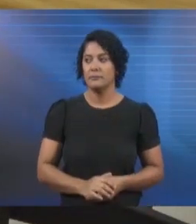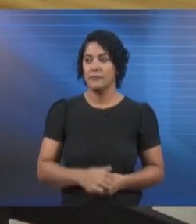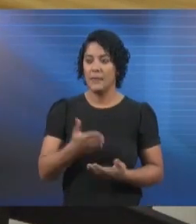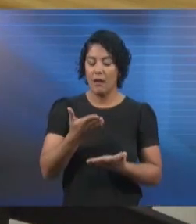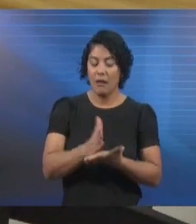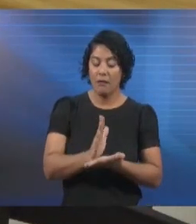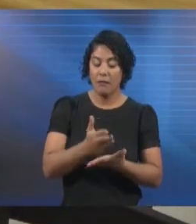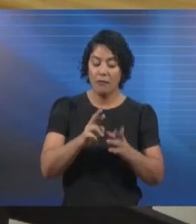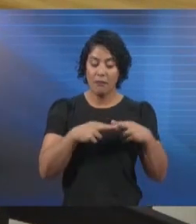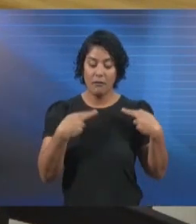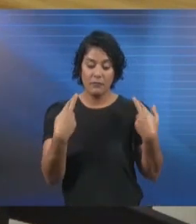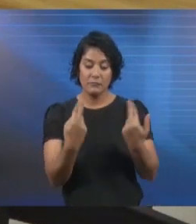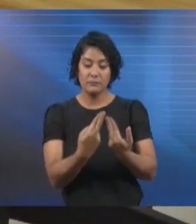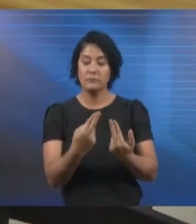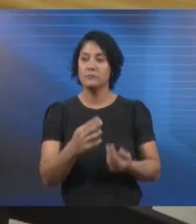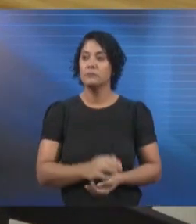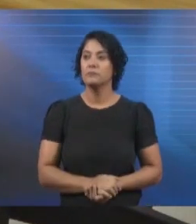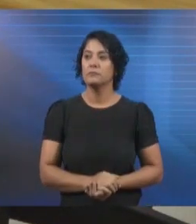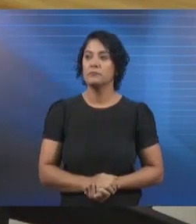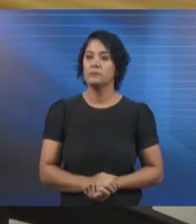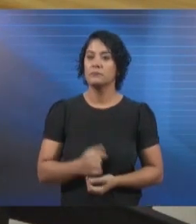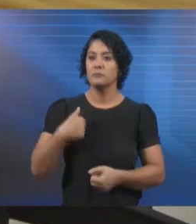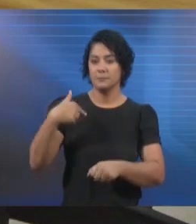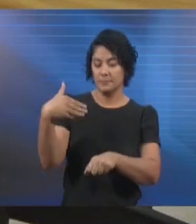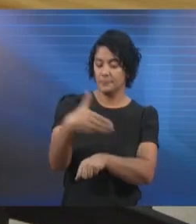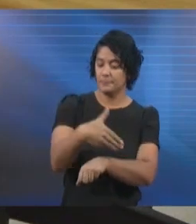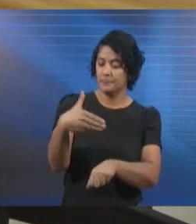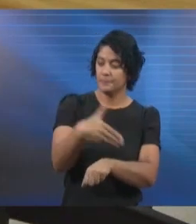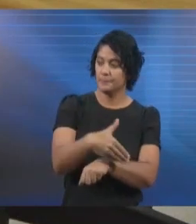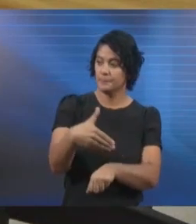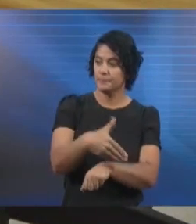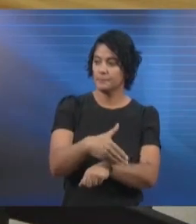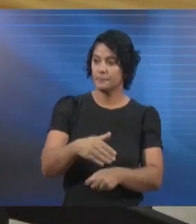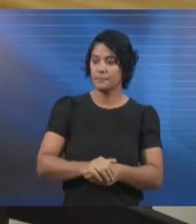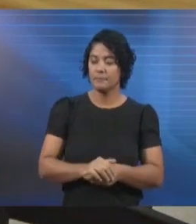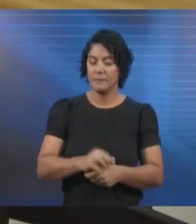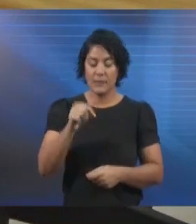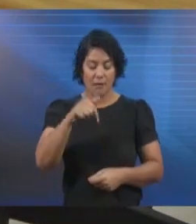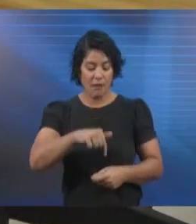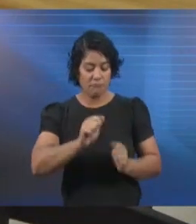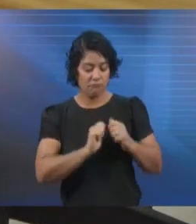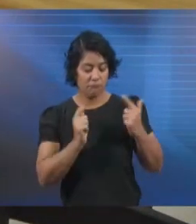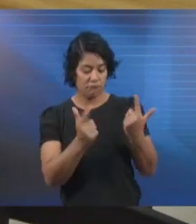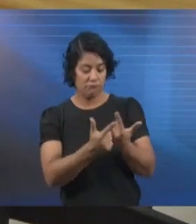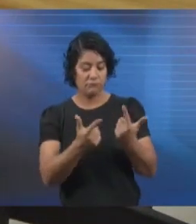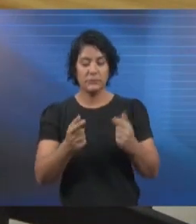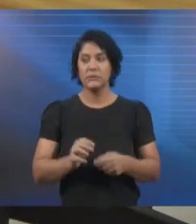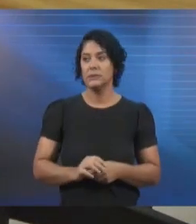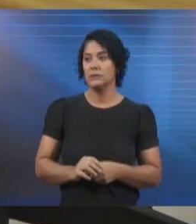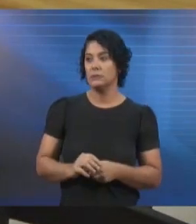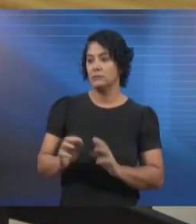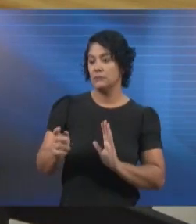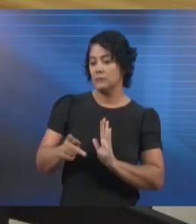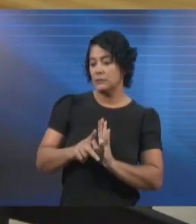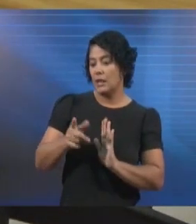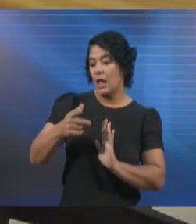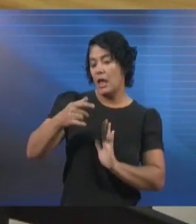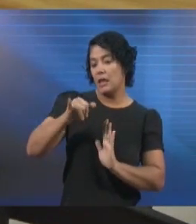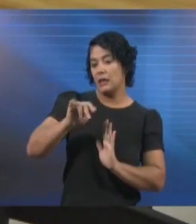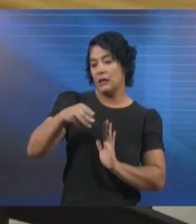audiências que que participei eh seja aqui na casa seja no próprio idema tratando de